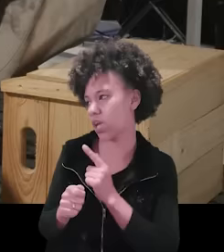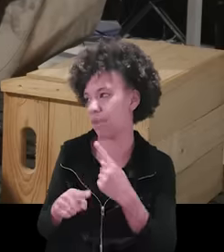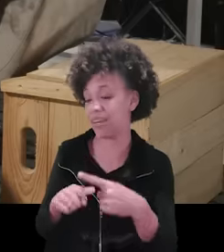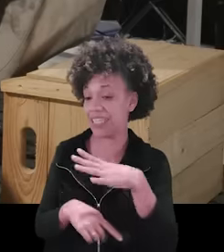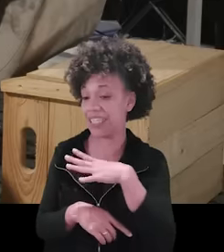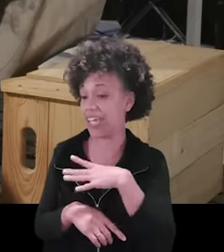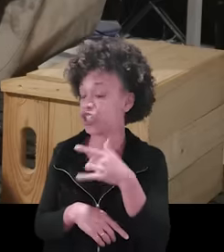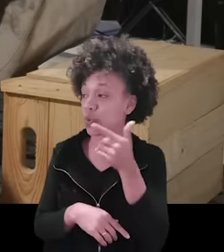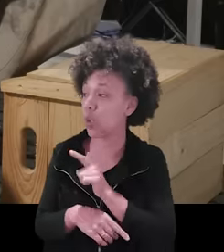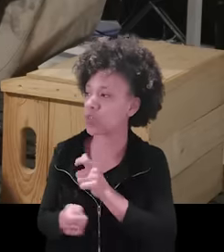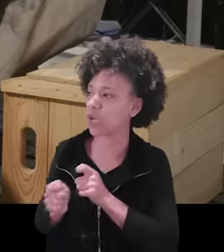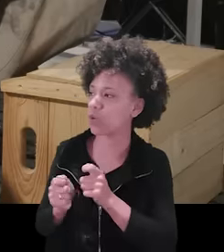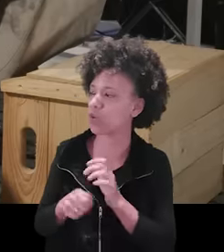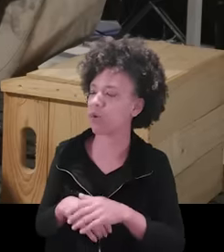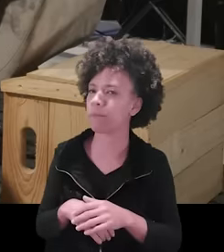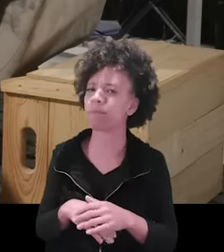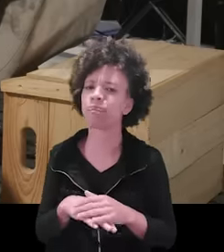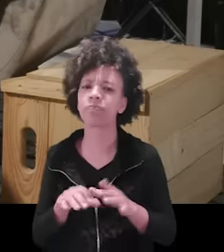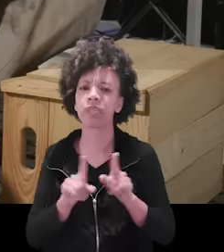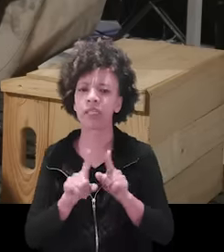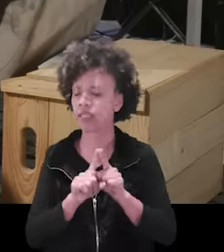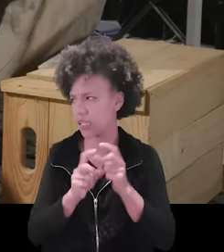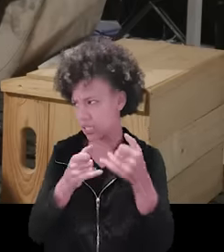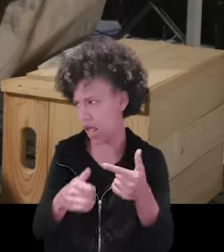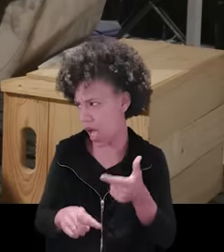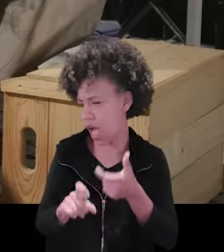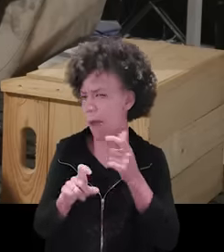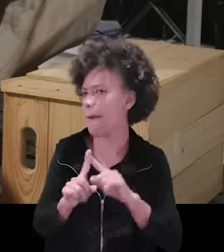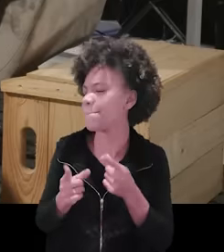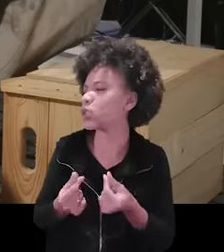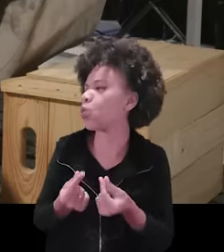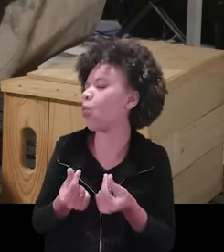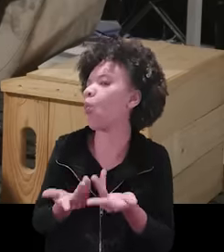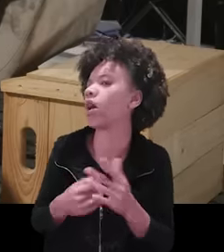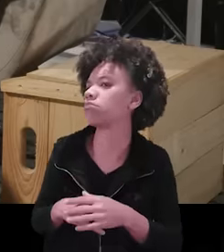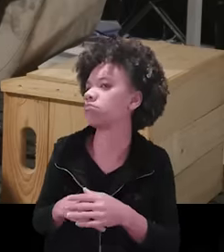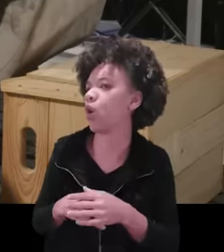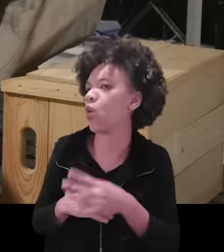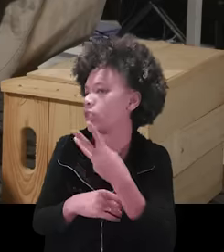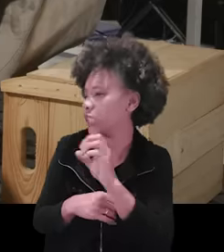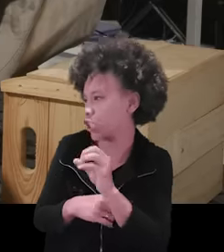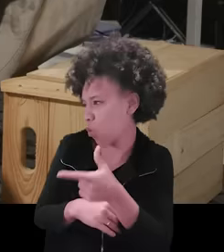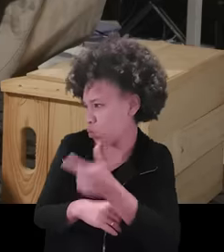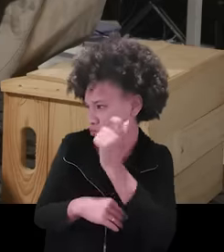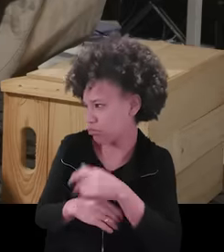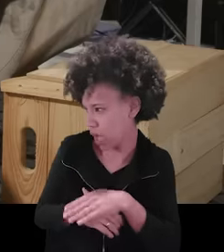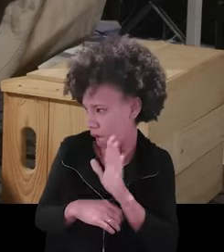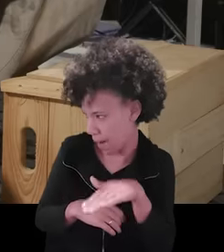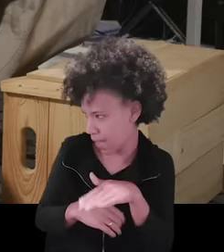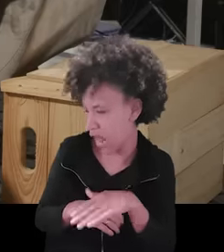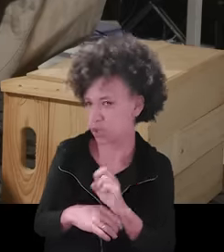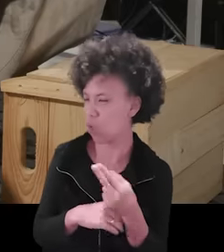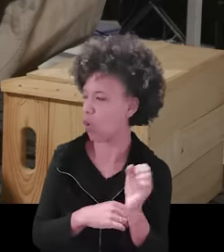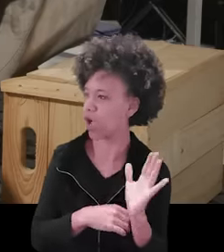Por que cidade grande é uma coisa mais fala Google a gente tá falando da arma mas quanto que custa uma arma serão 38 lá nos